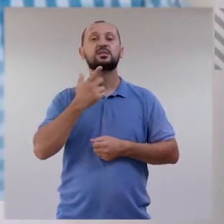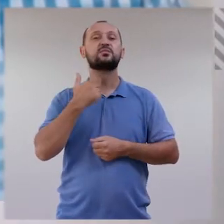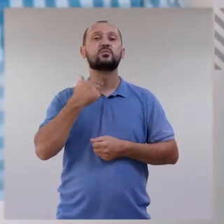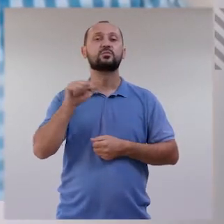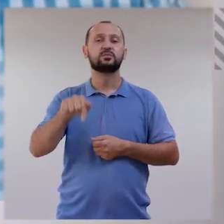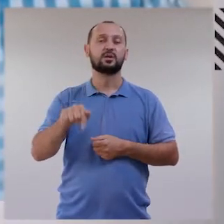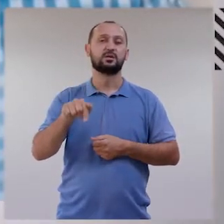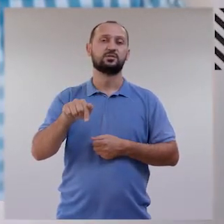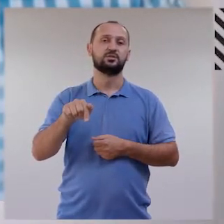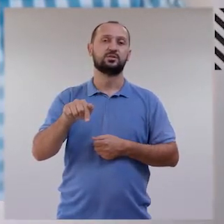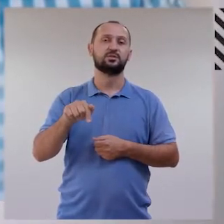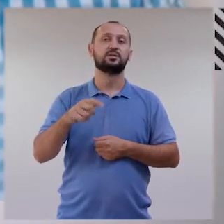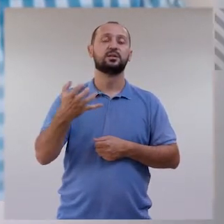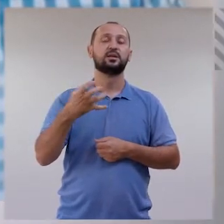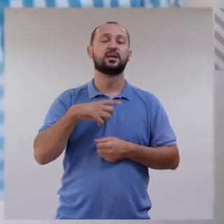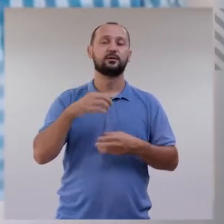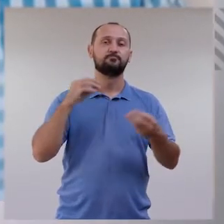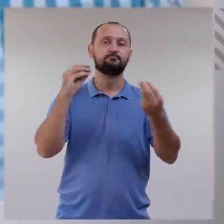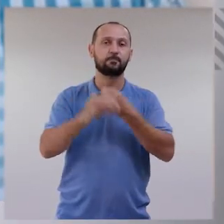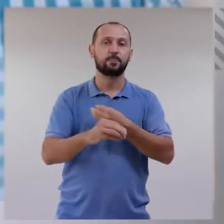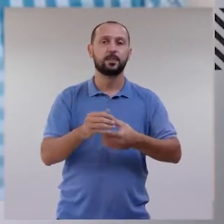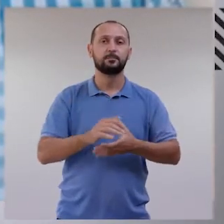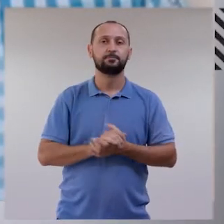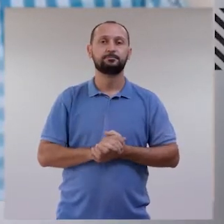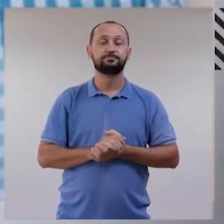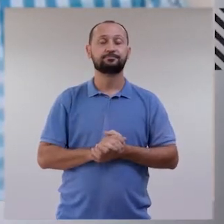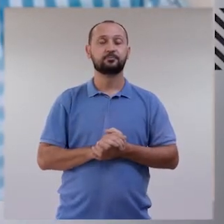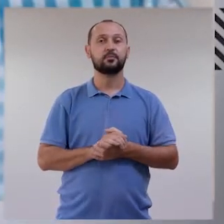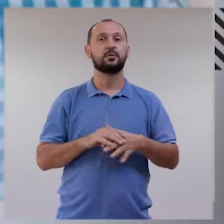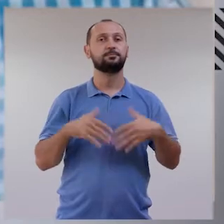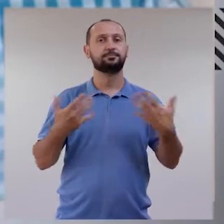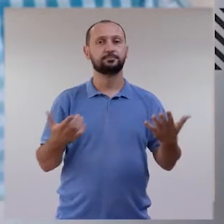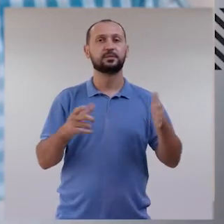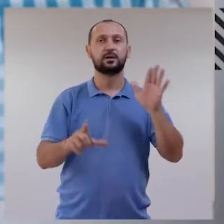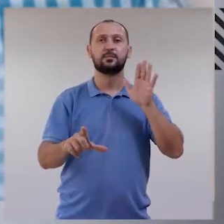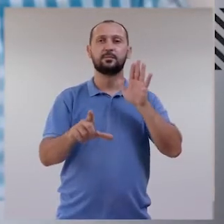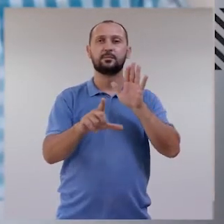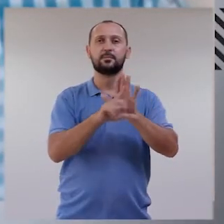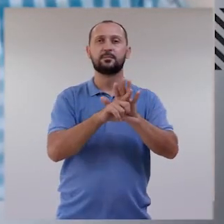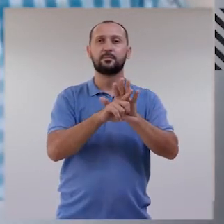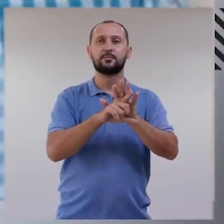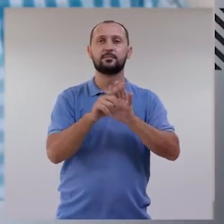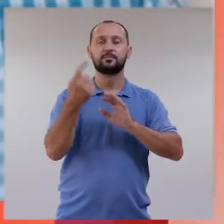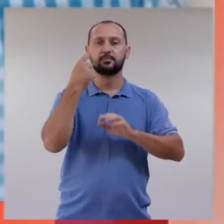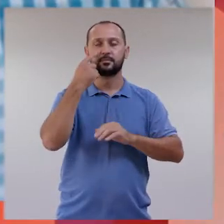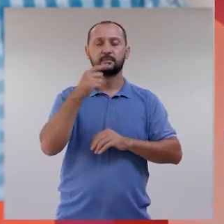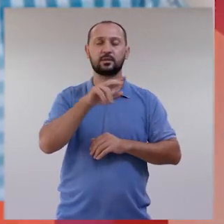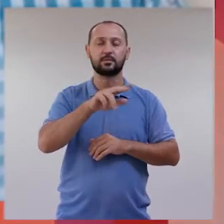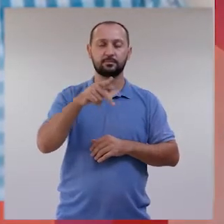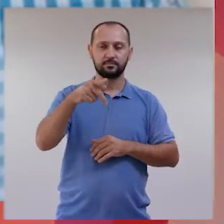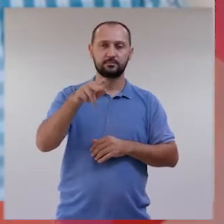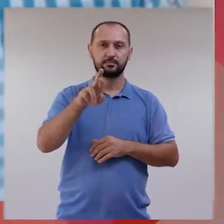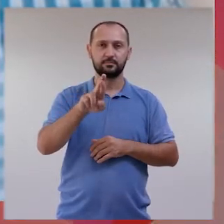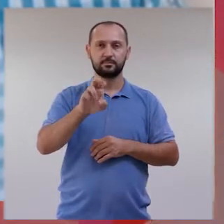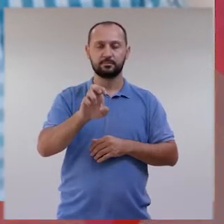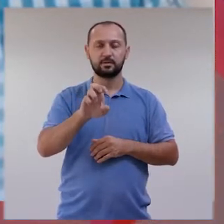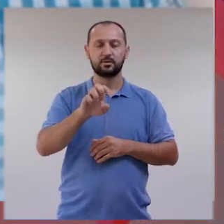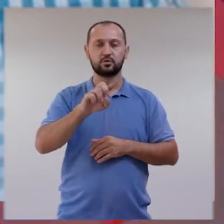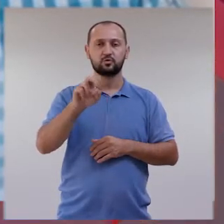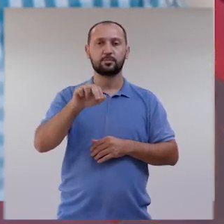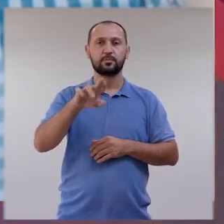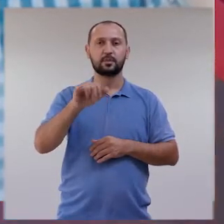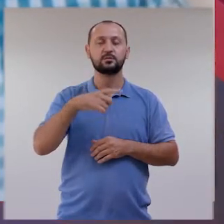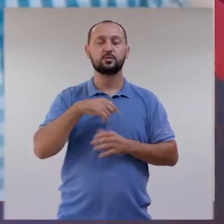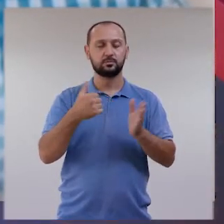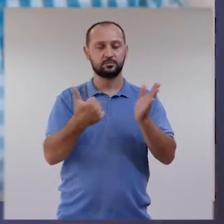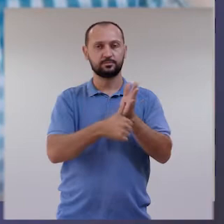da vontade dessa pessoa de ser um doador? Então, essa lei era uma lei que chamava lei presumida, né? Então,